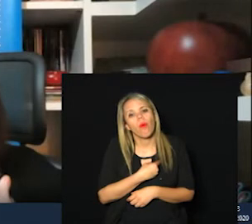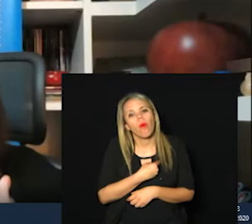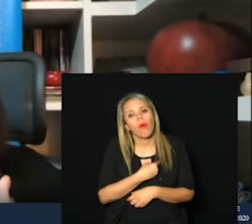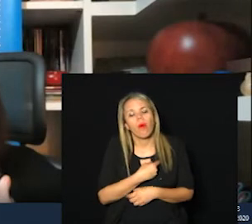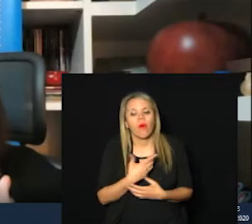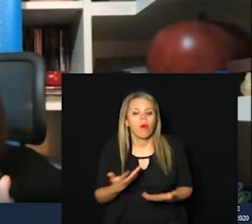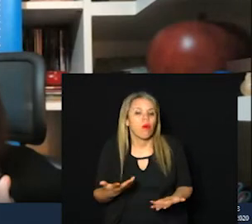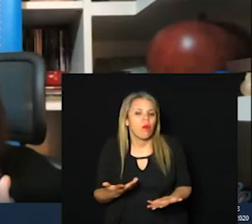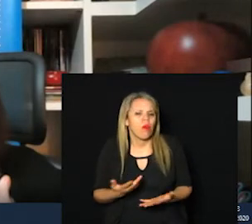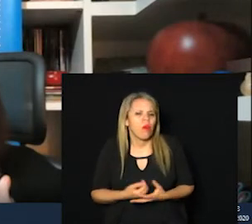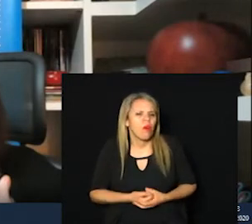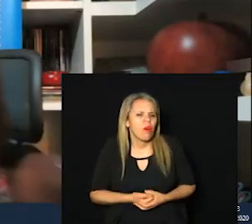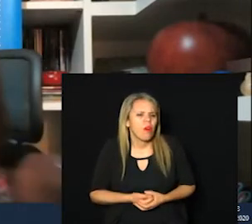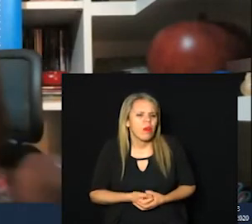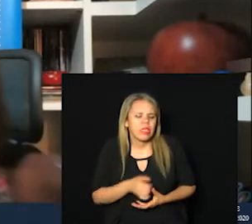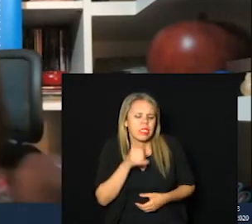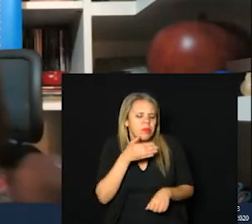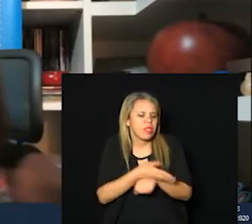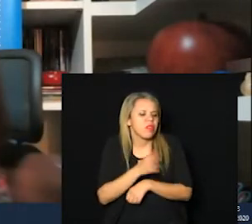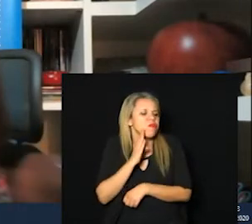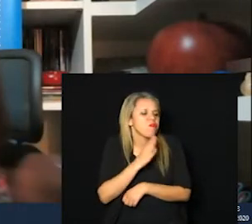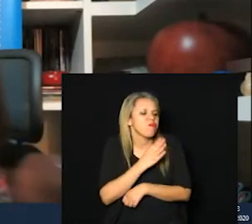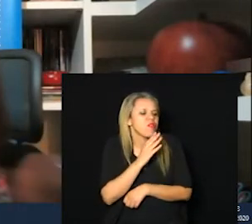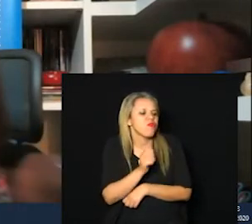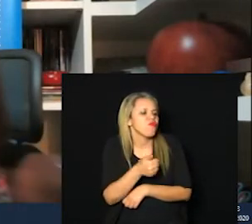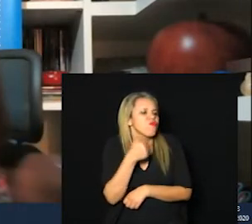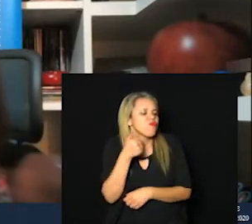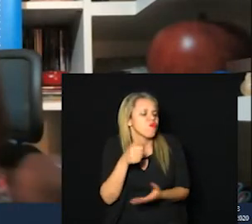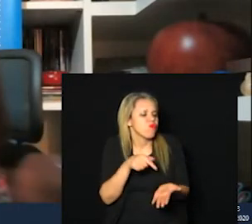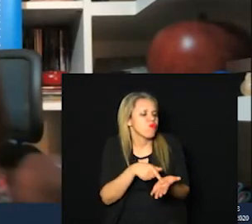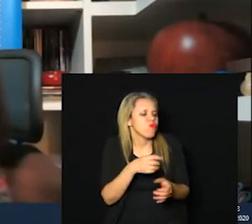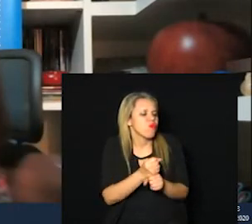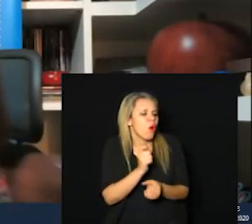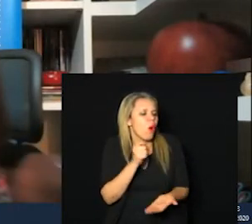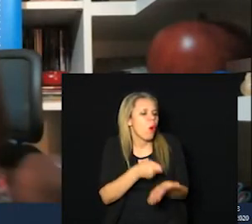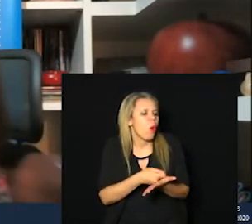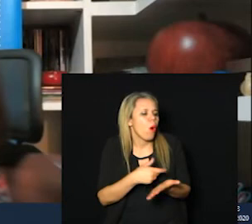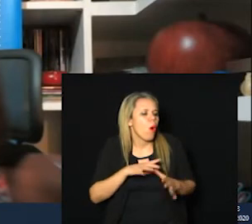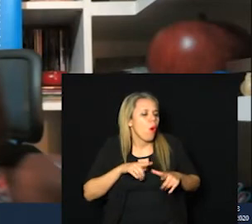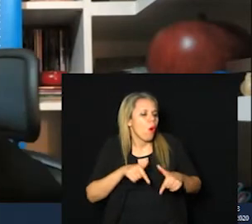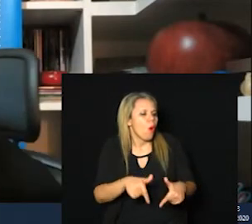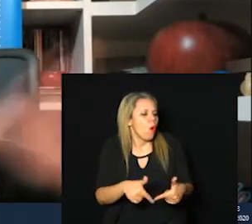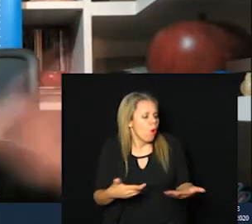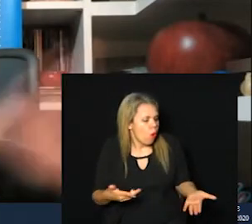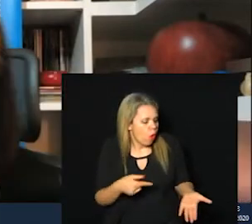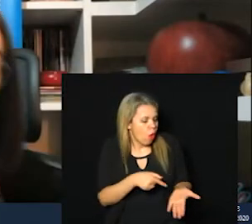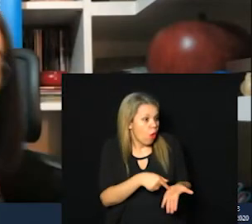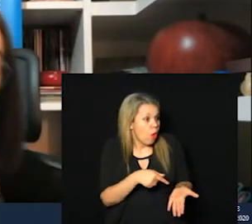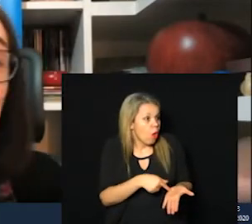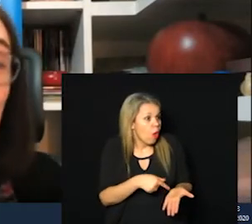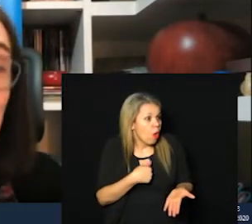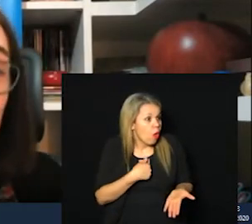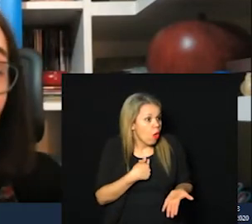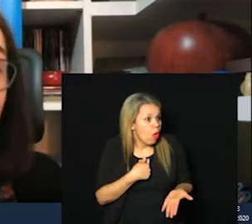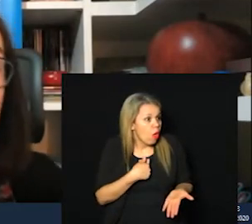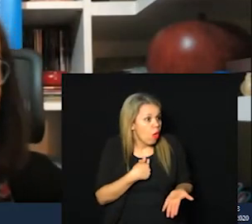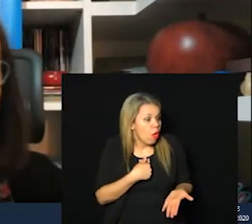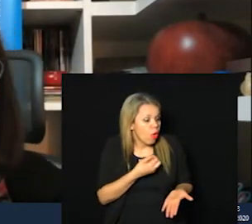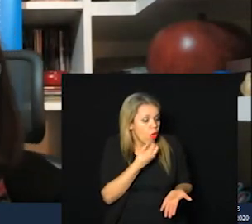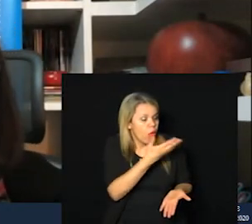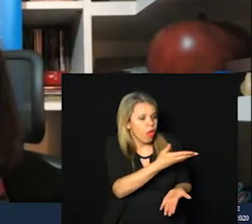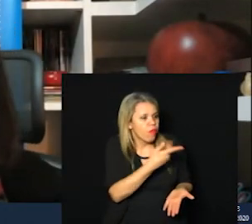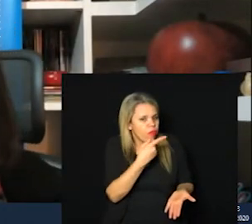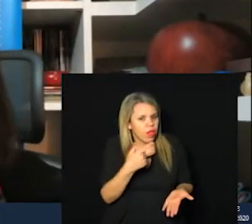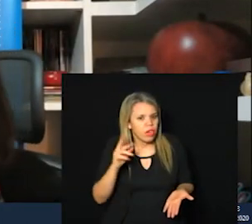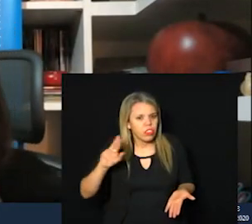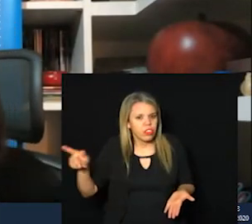uma cerveja, a conta vem errada, como é que eu reajo em reação à conta? Eu já estou dando spoiler,